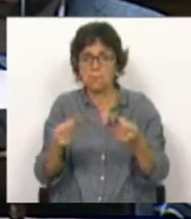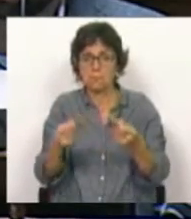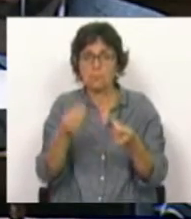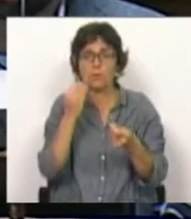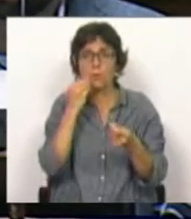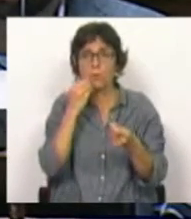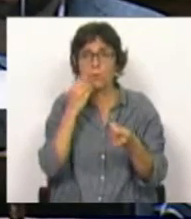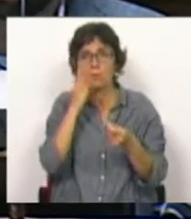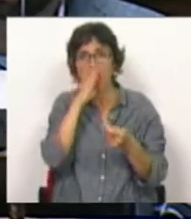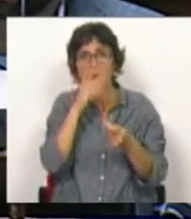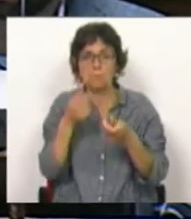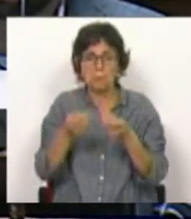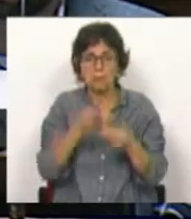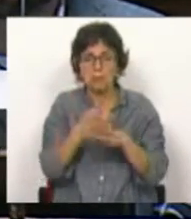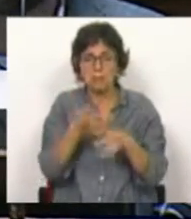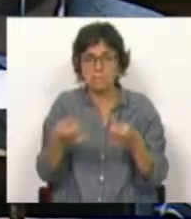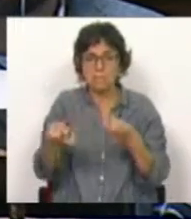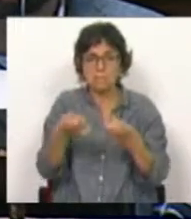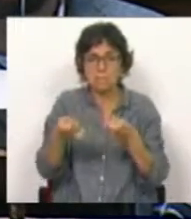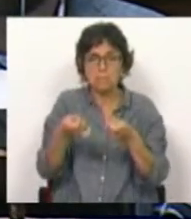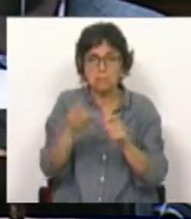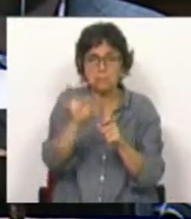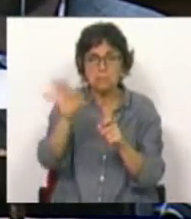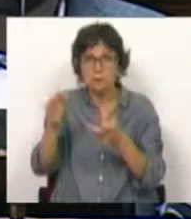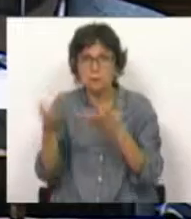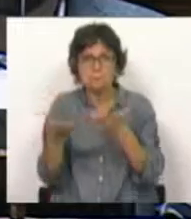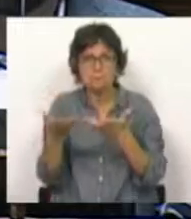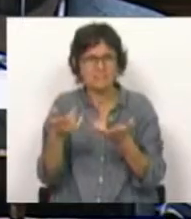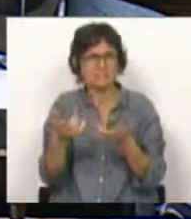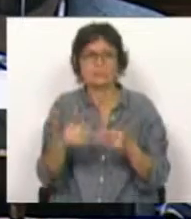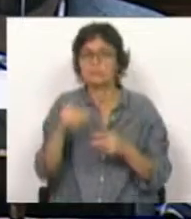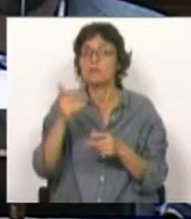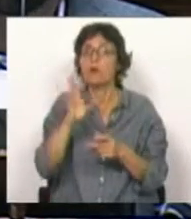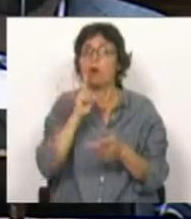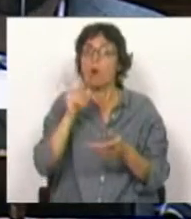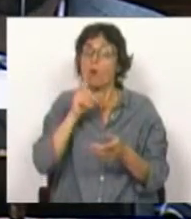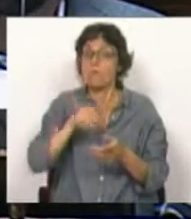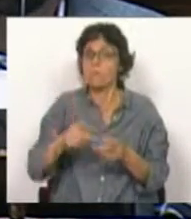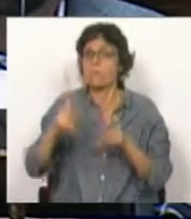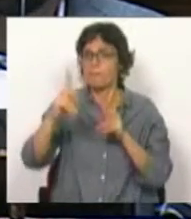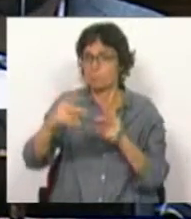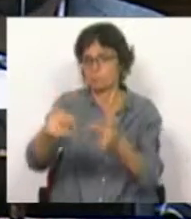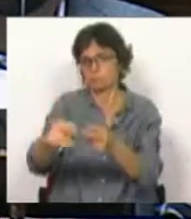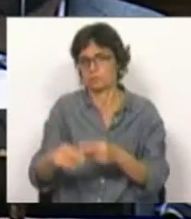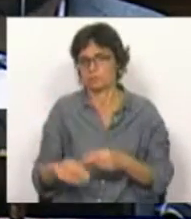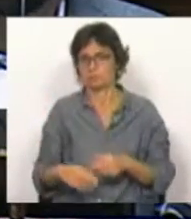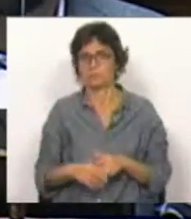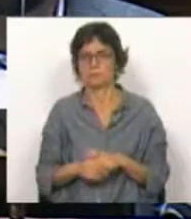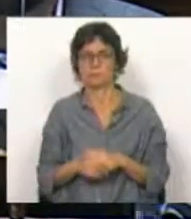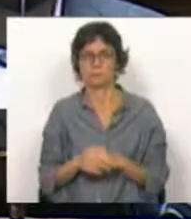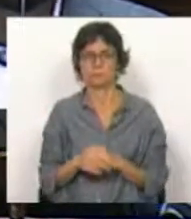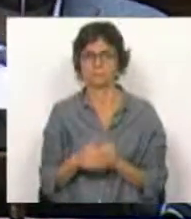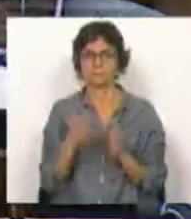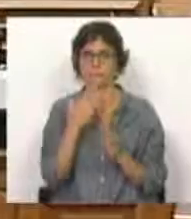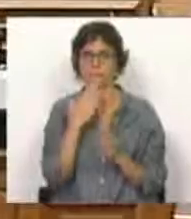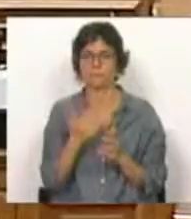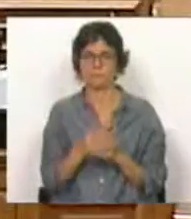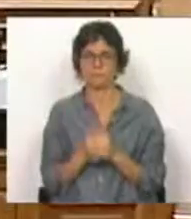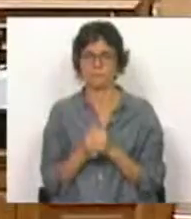de quem quer olhar para o Serviço Nacional de Saúde, para cortar cada vez mais e um bocadinho mais a cada proposta que apresenta. Muito obrigado.